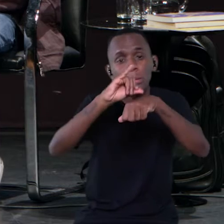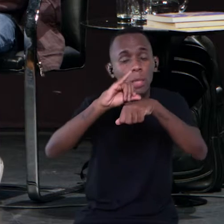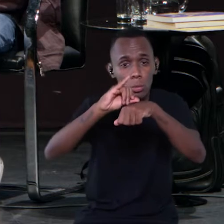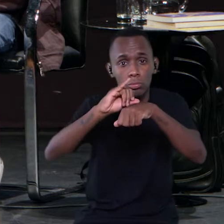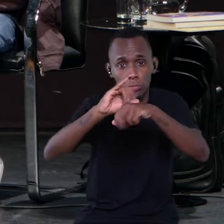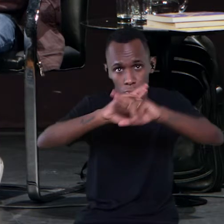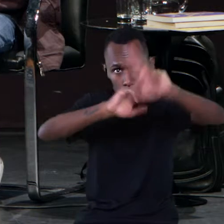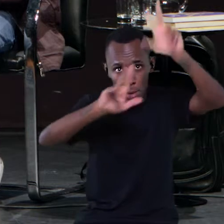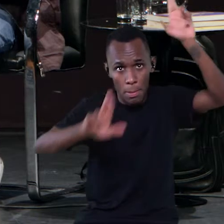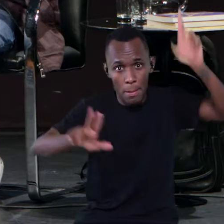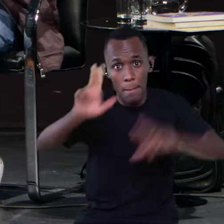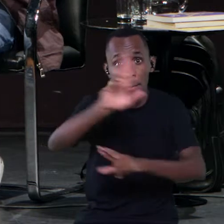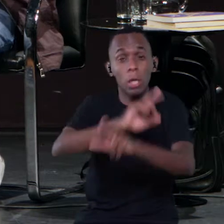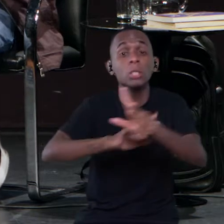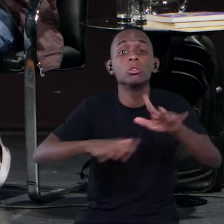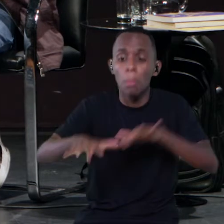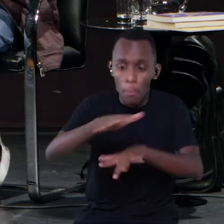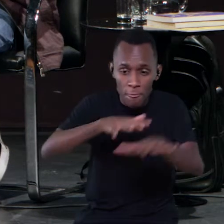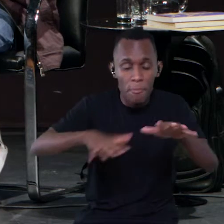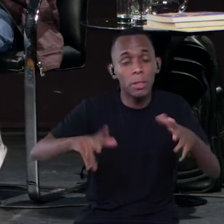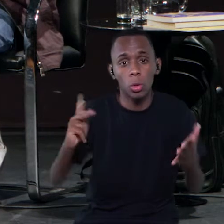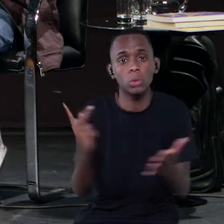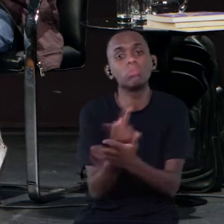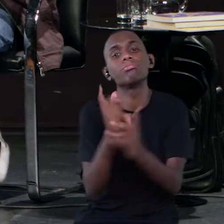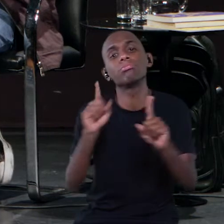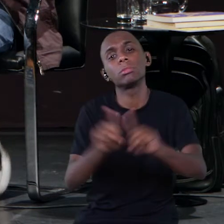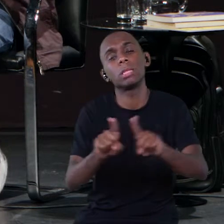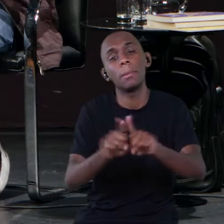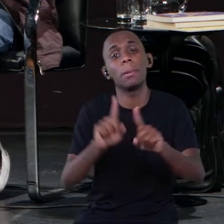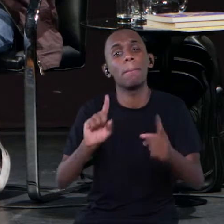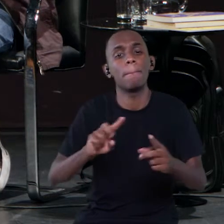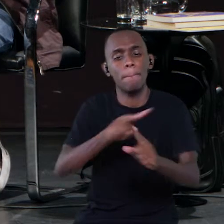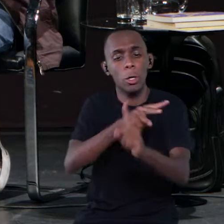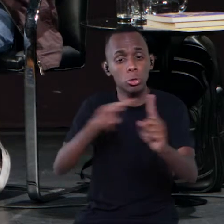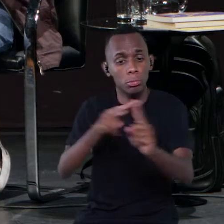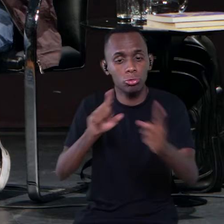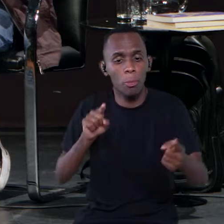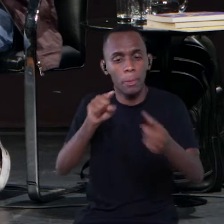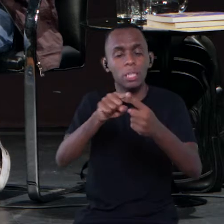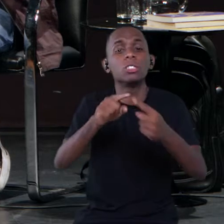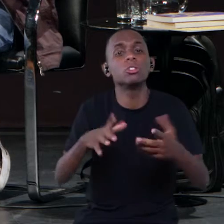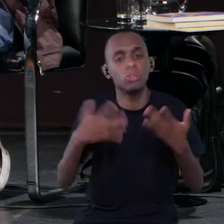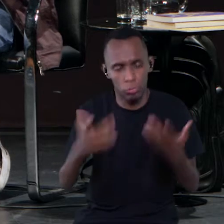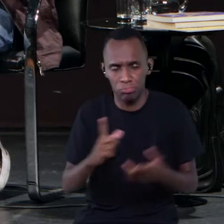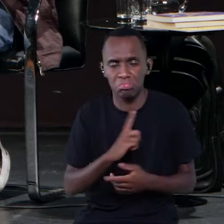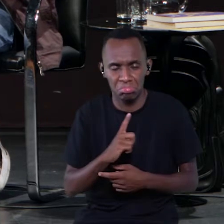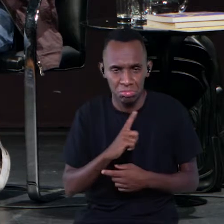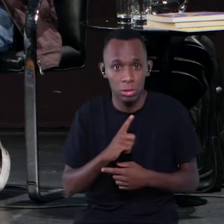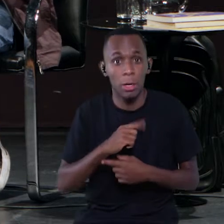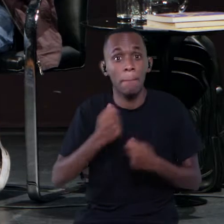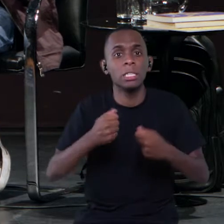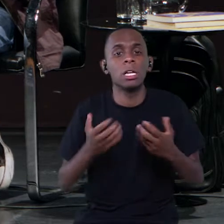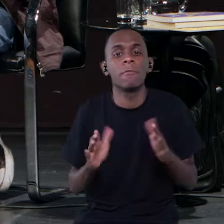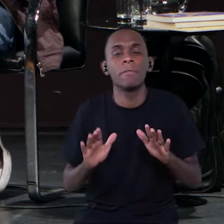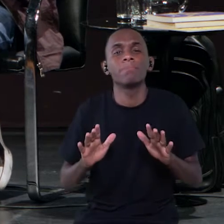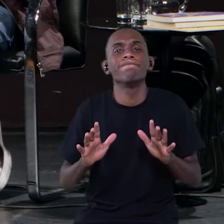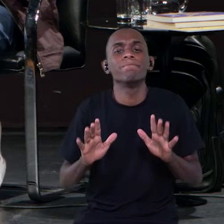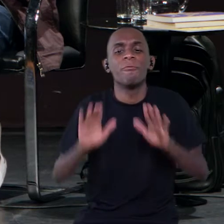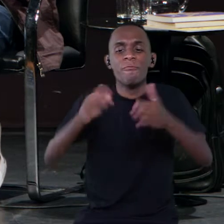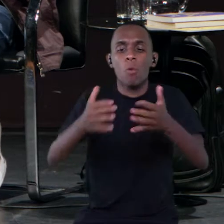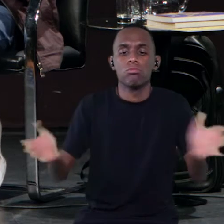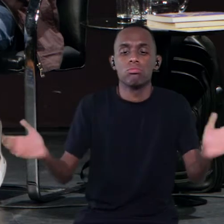eixo do Sudeste, esses movimentos estavam todos lá. E com essa perspectiva, a gente precisava fazer algo